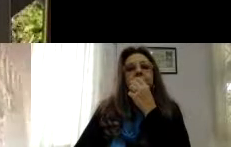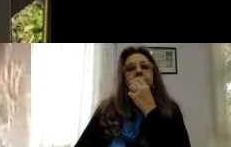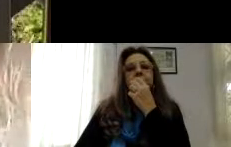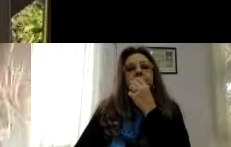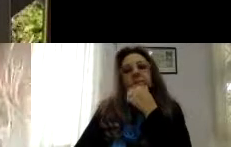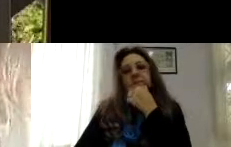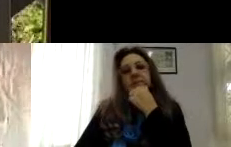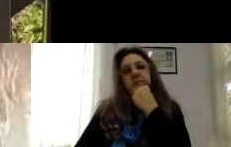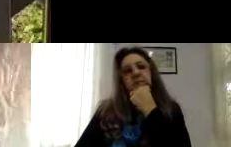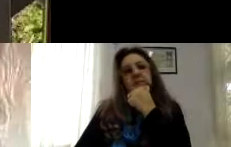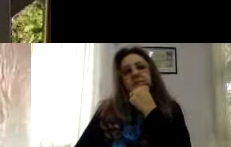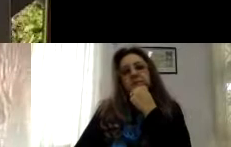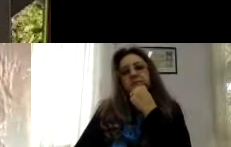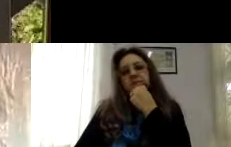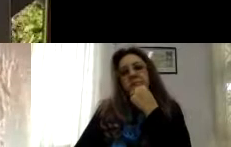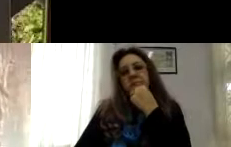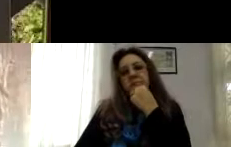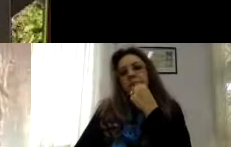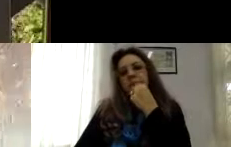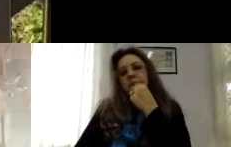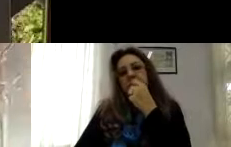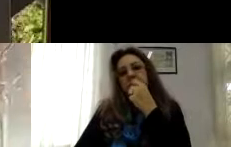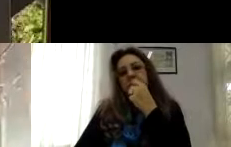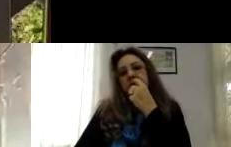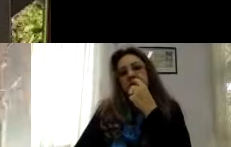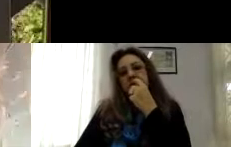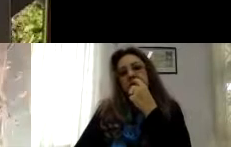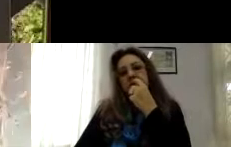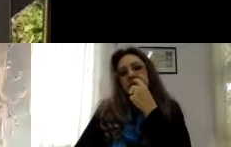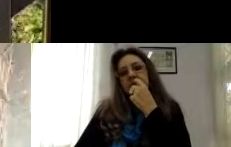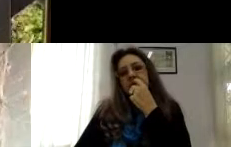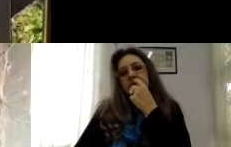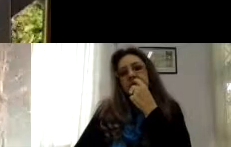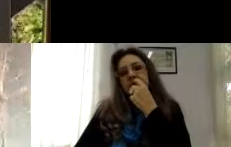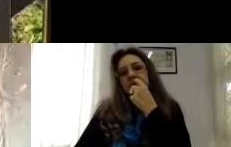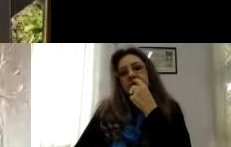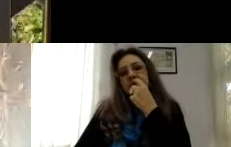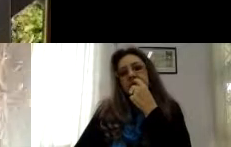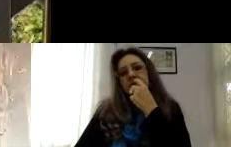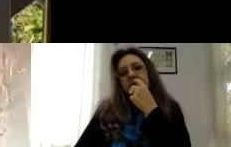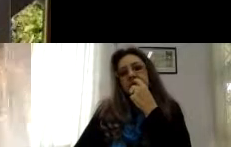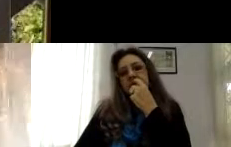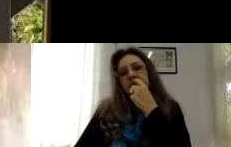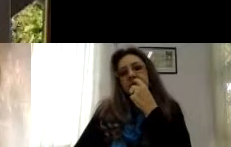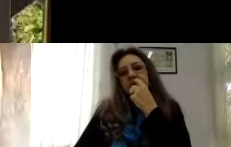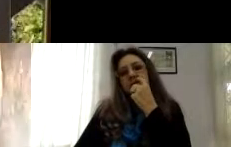transformação da pesquisa, da forma de pesquisar e do significado da própria pesquisa.